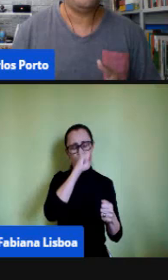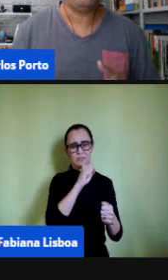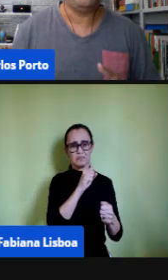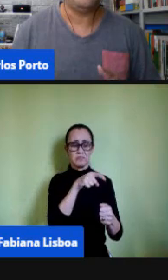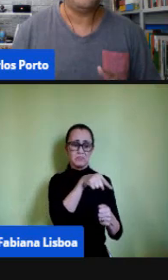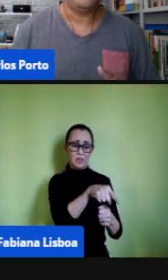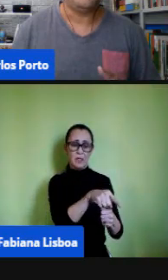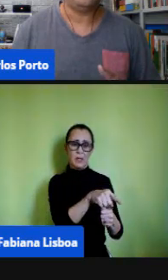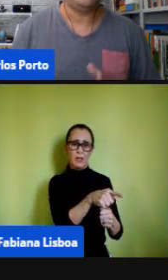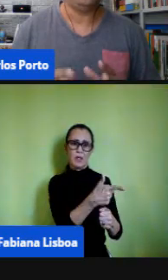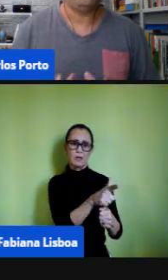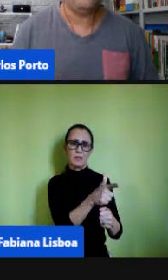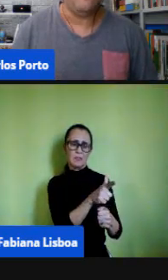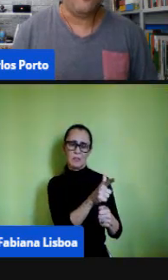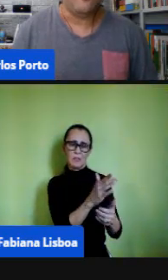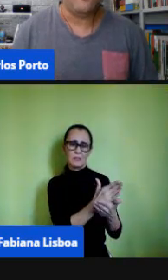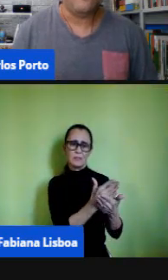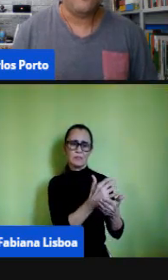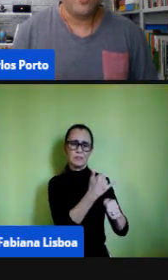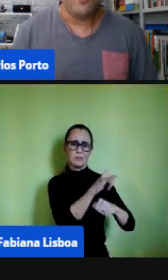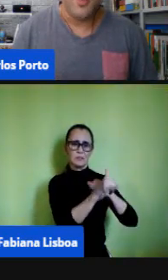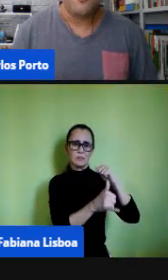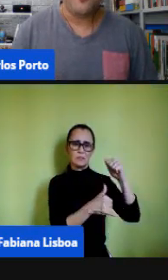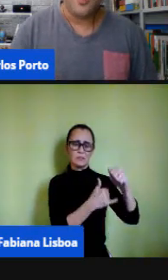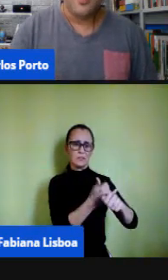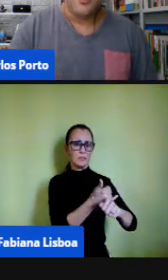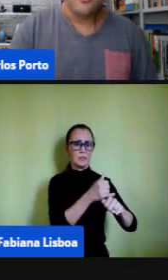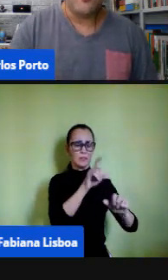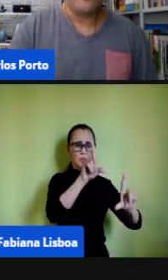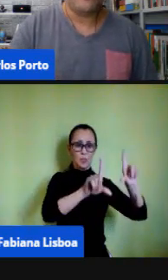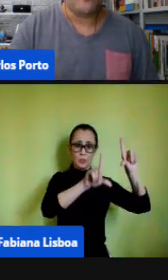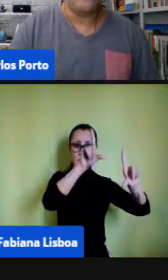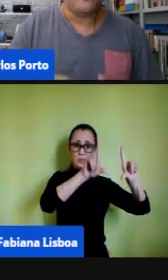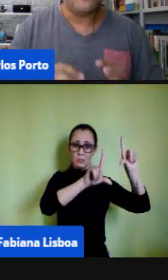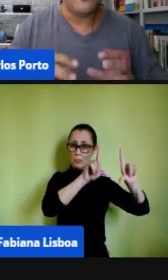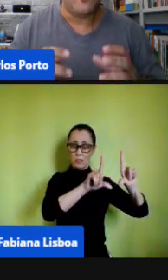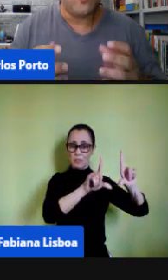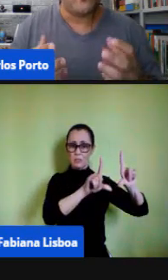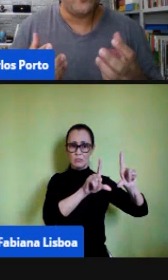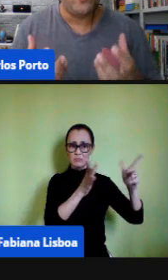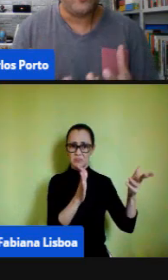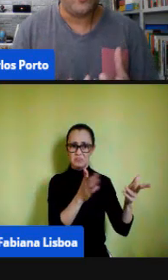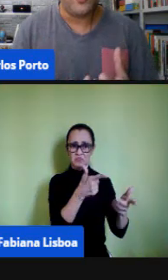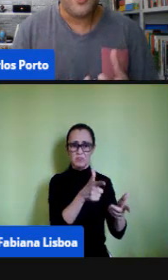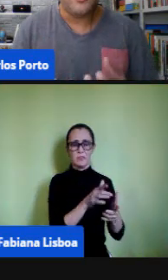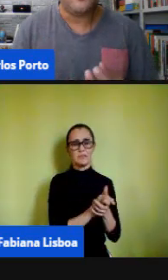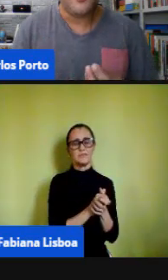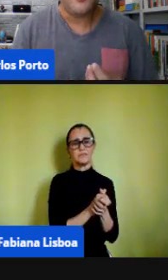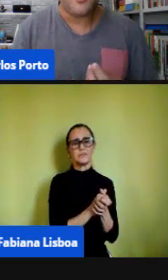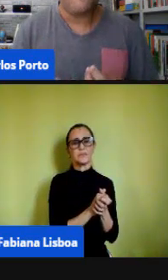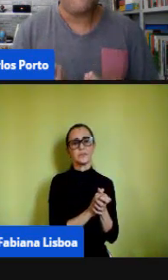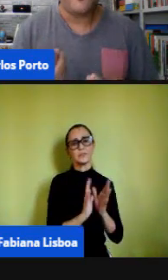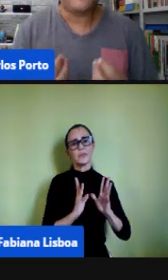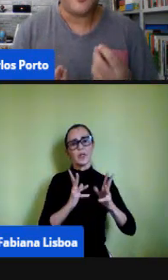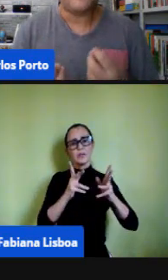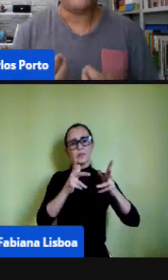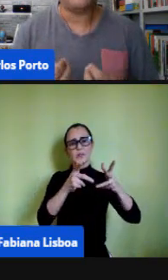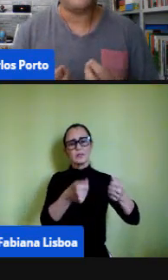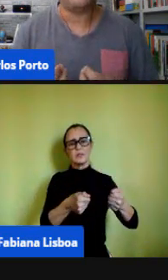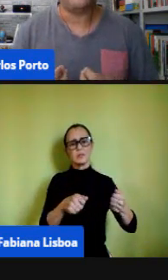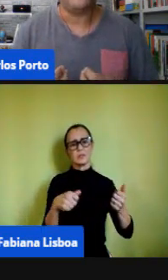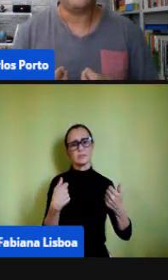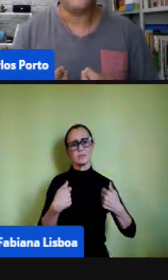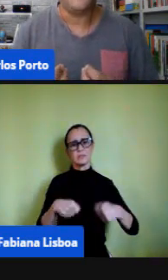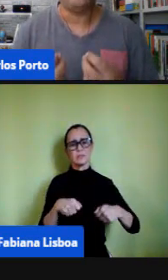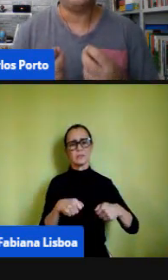até mesmo televisivo. Muito bem? Então, todo esse conjunto, ele tem afetado